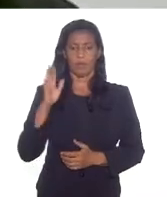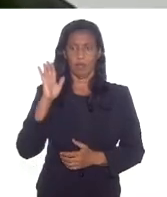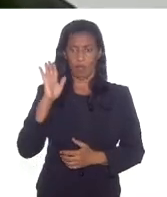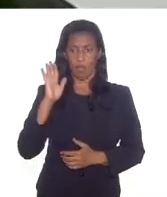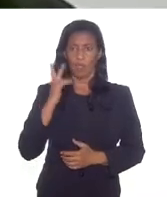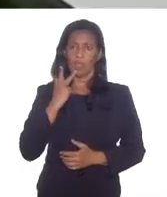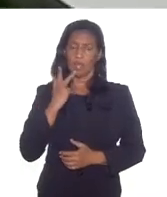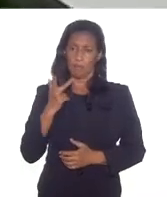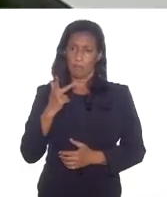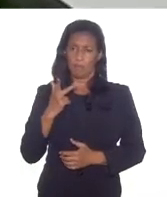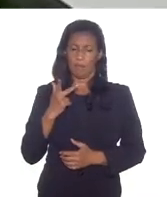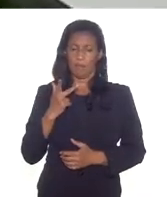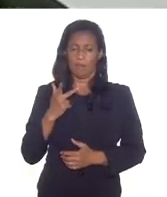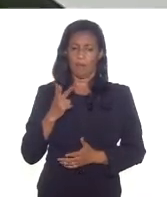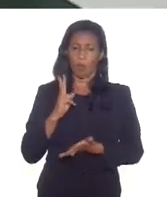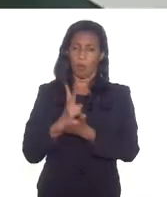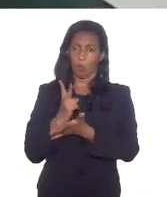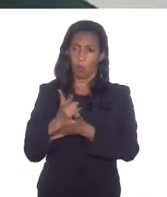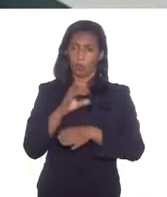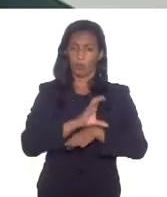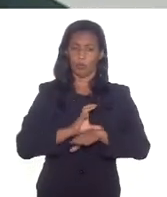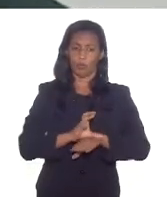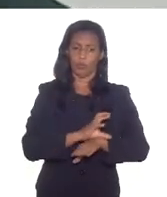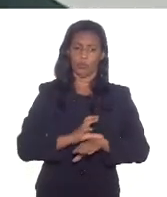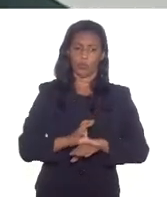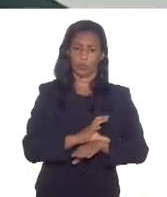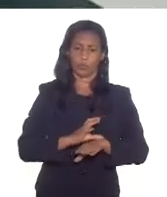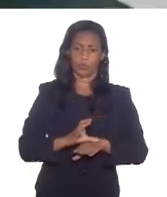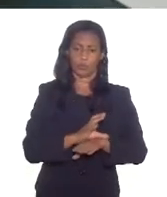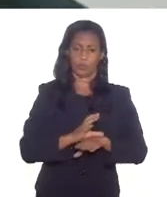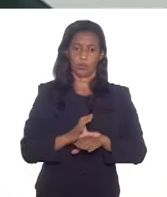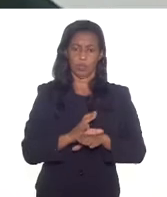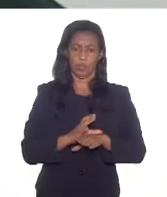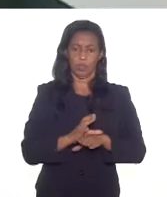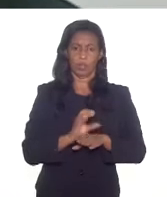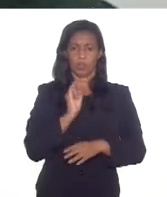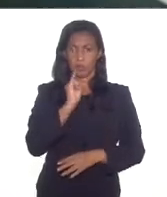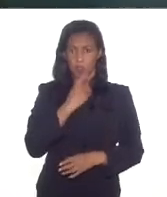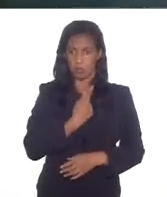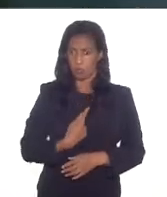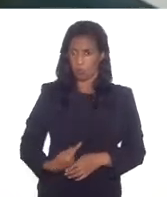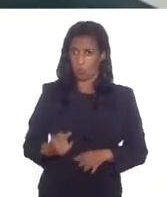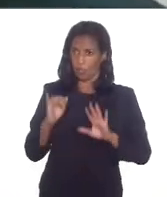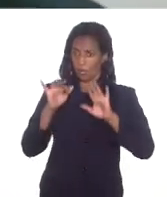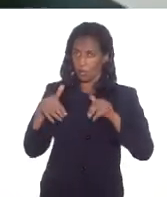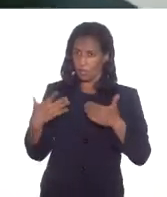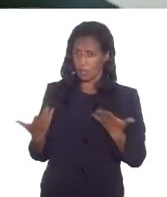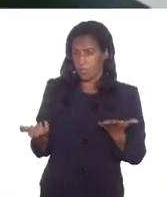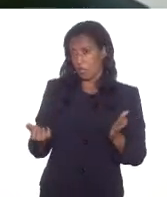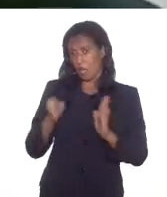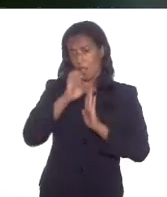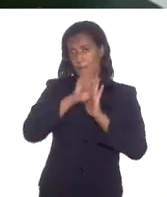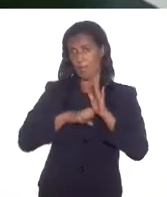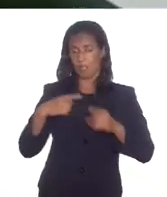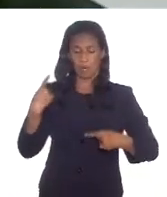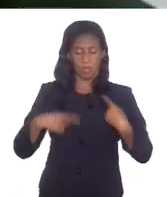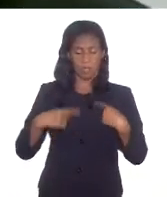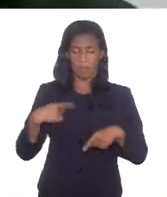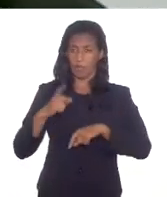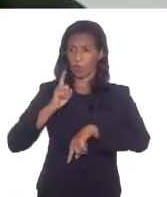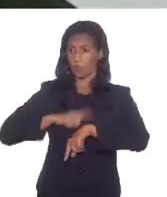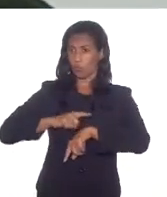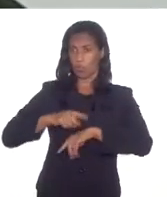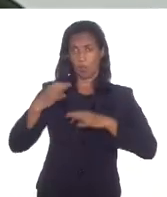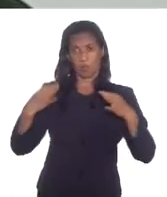sentido de avançar o projeto pela constitucionalidade. Vossa Excelência me dá um prazo de emendas. Se o governo, assim, quiser apresentar as emendas, se debate no tempo certo,